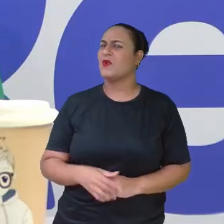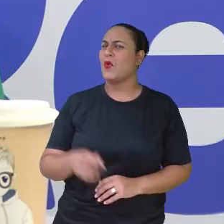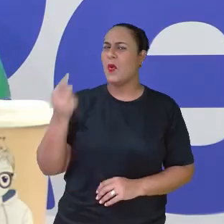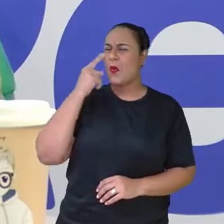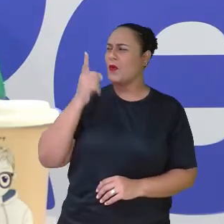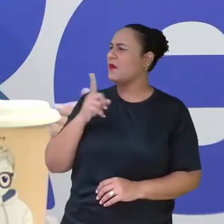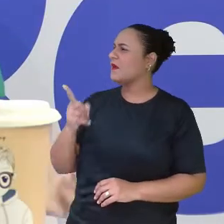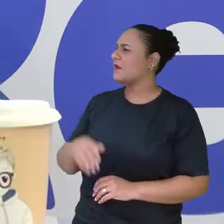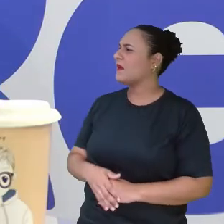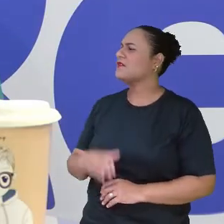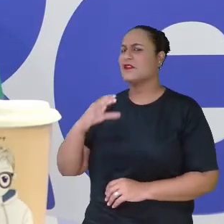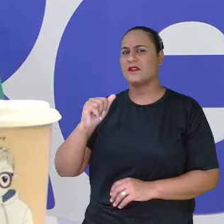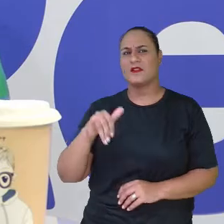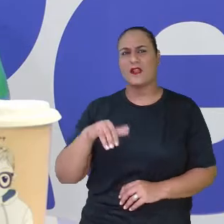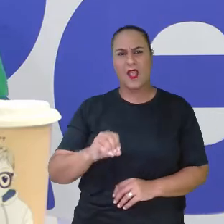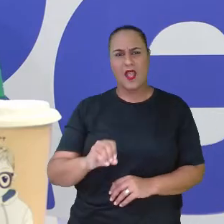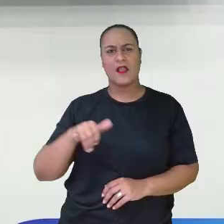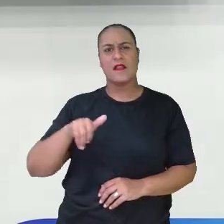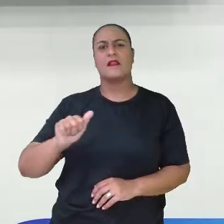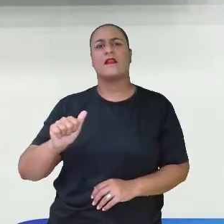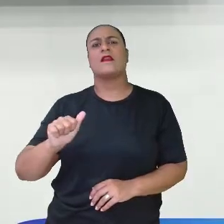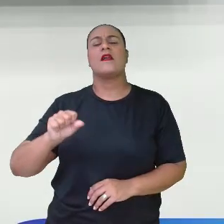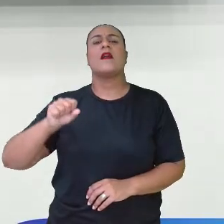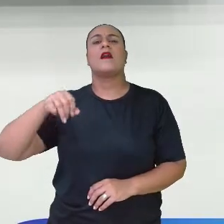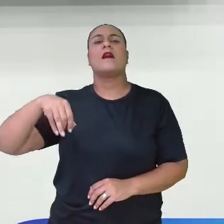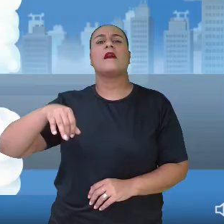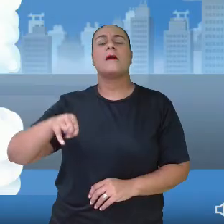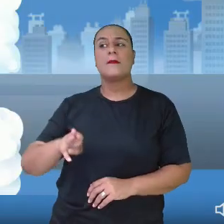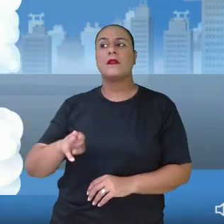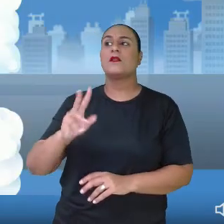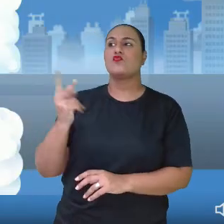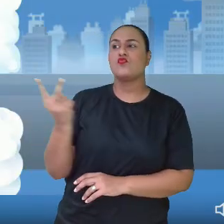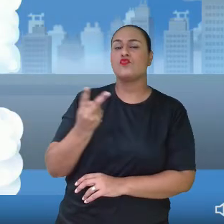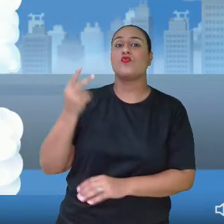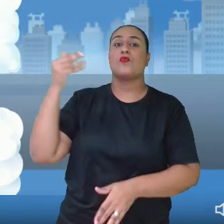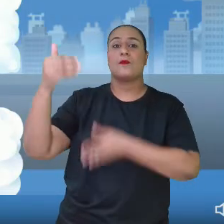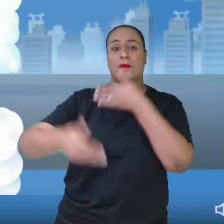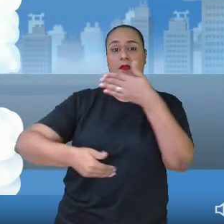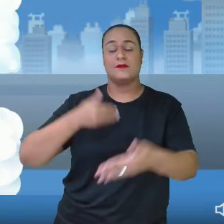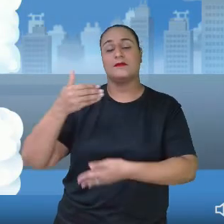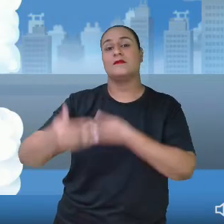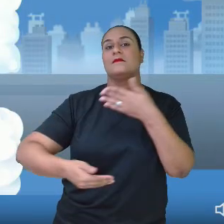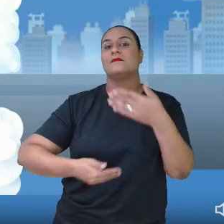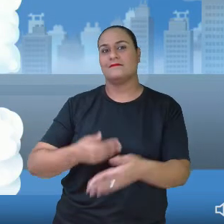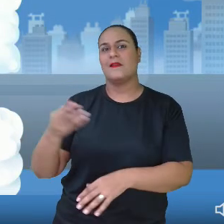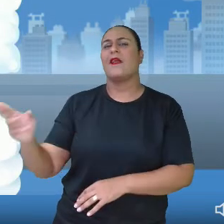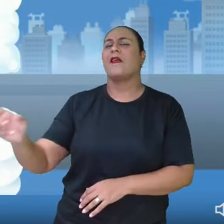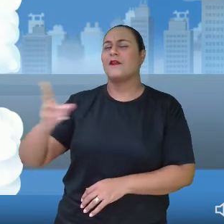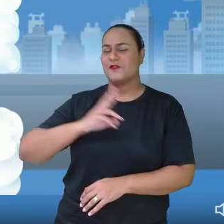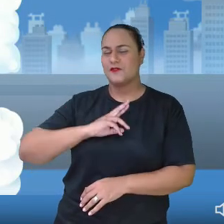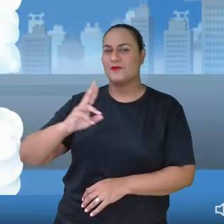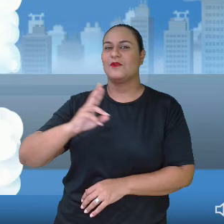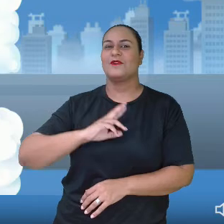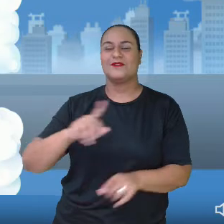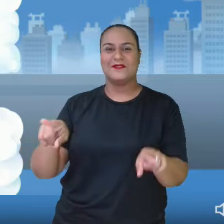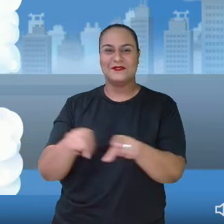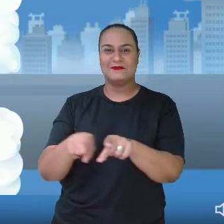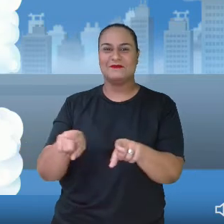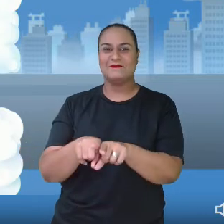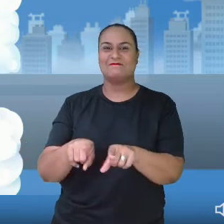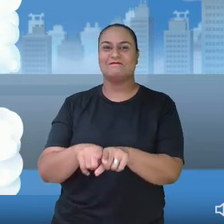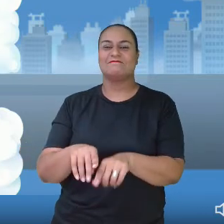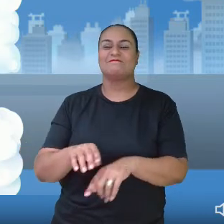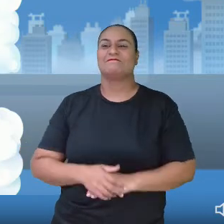gente tá aqui com o Caio e Yasmin, olha pra isso. E os dois participando. E Yasmin também respondeu, chegou um pouquinho depois, mas acertou também,